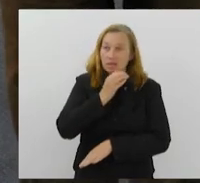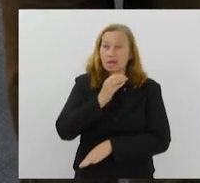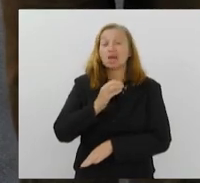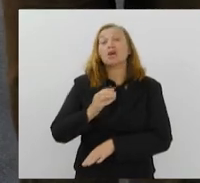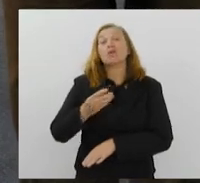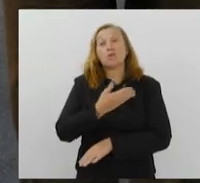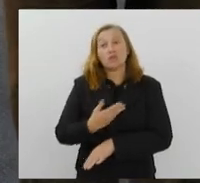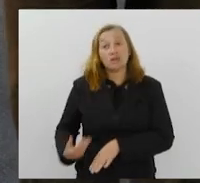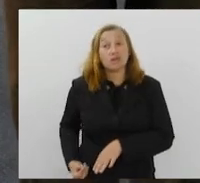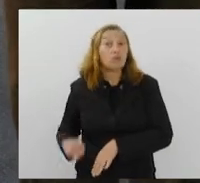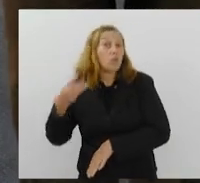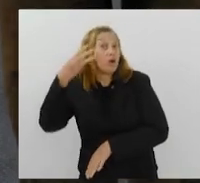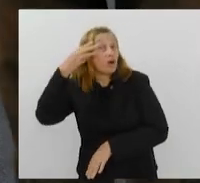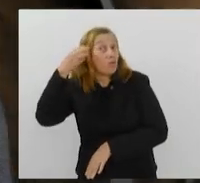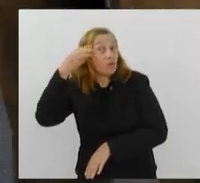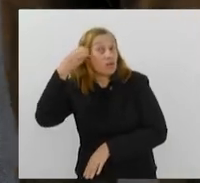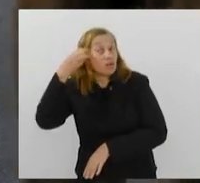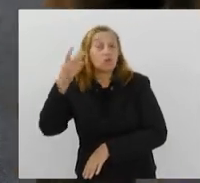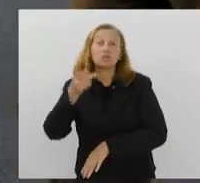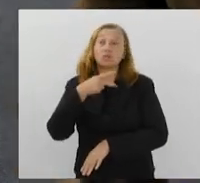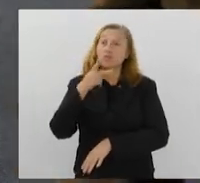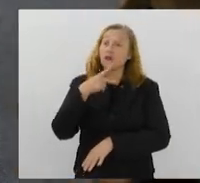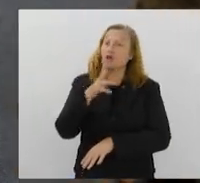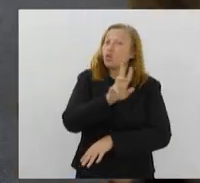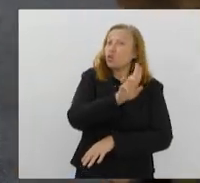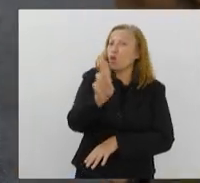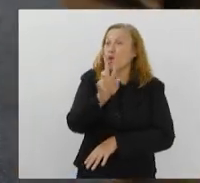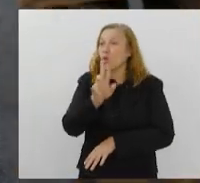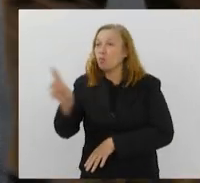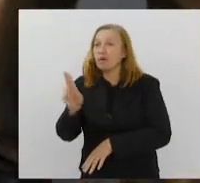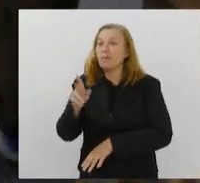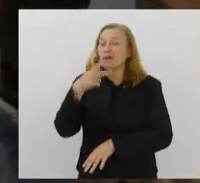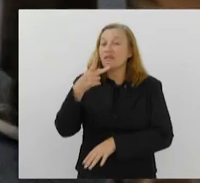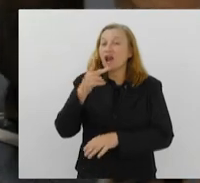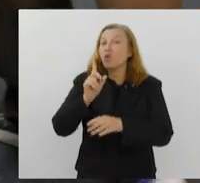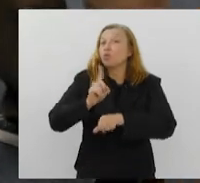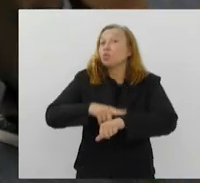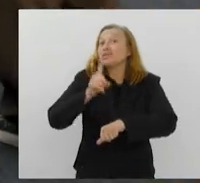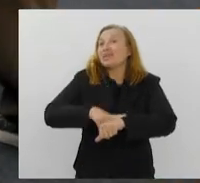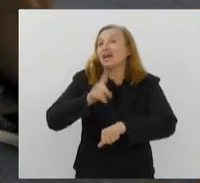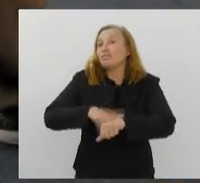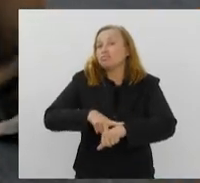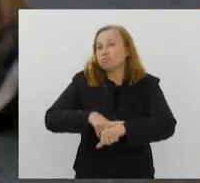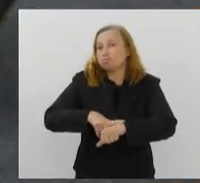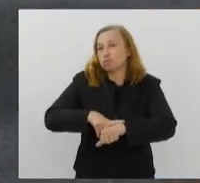Wilson Witzel. Então, só estou falando nomes para dizer o tempo que decorreu.